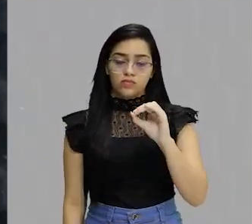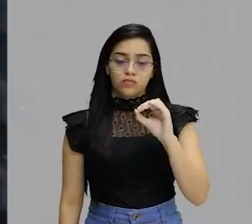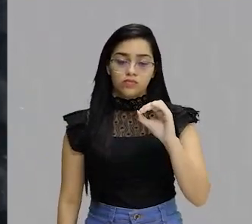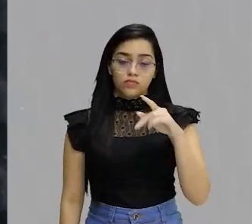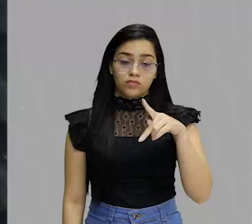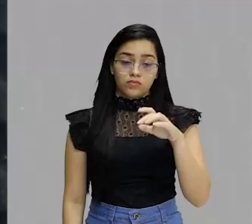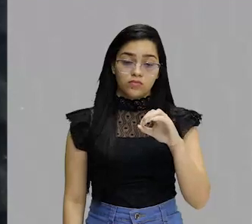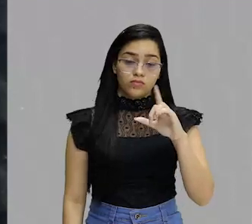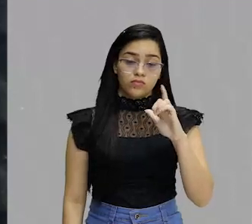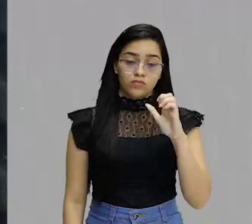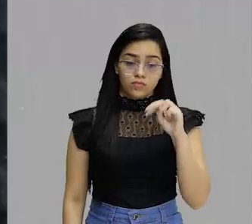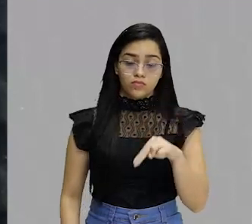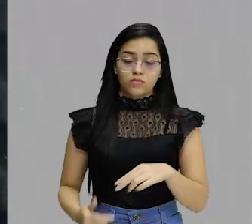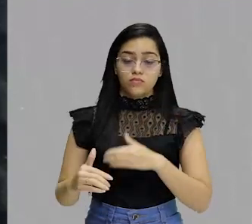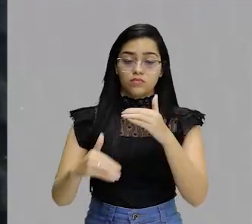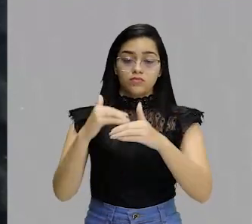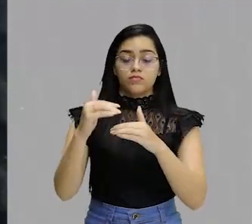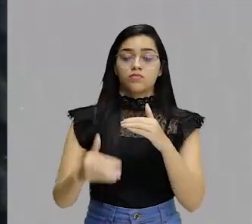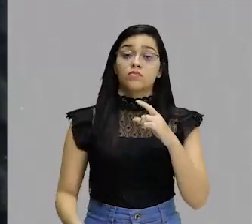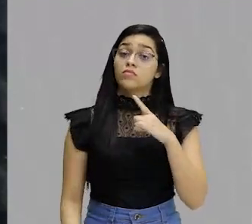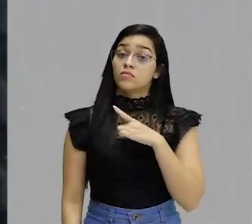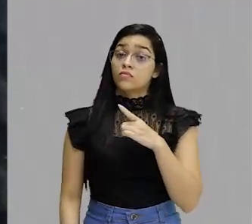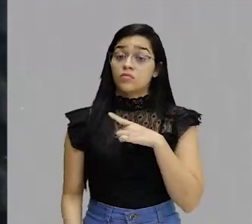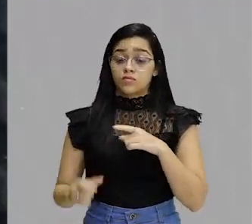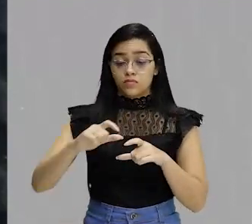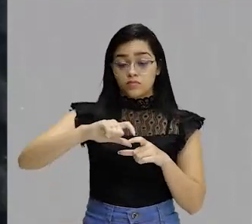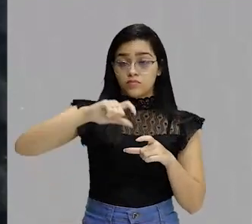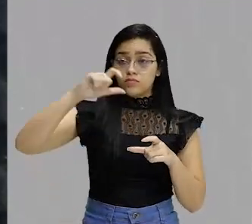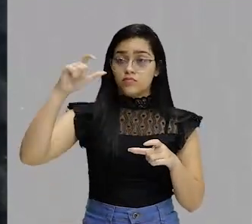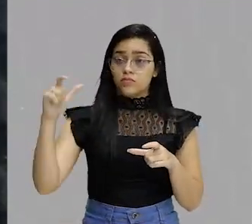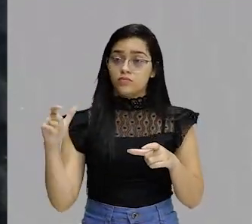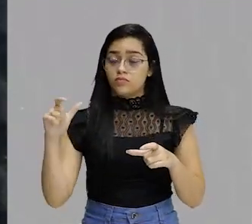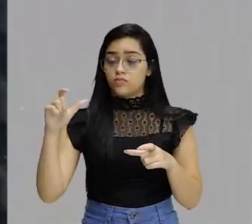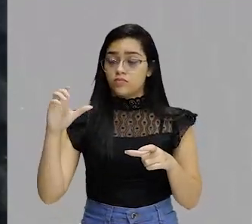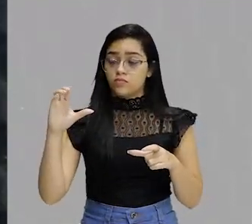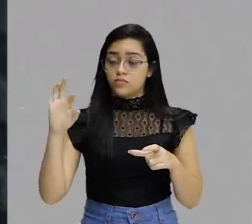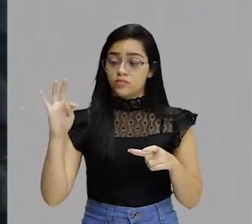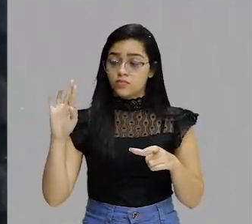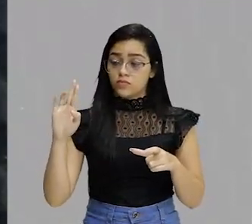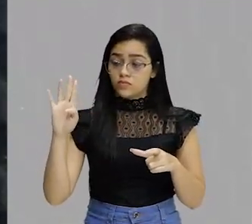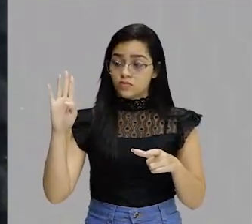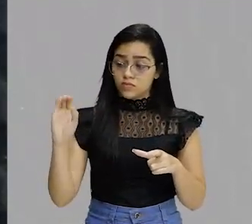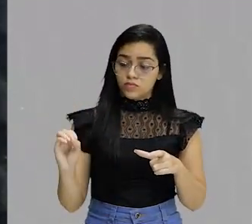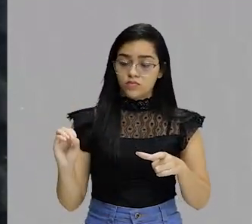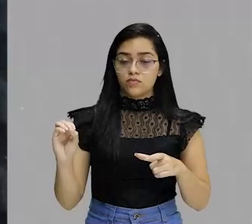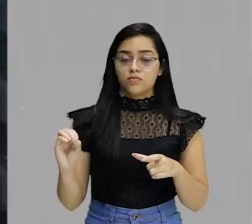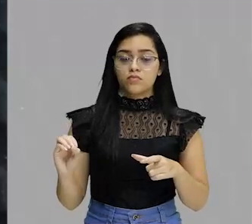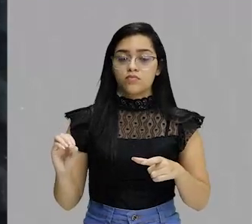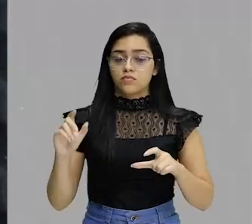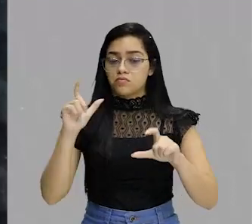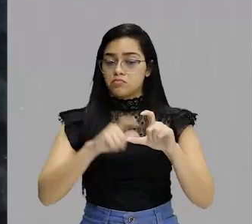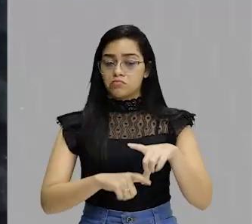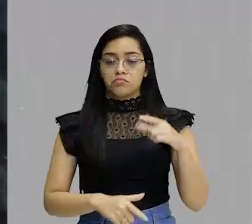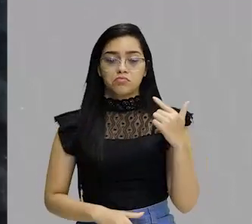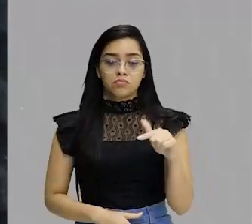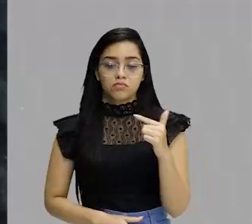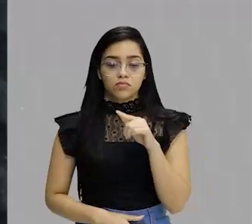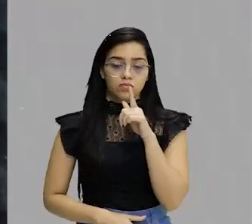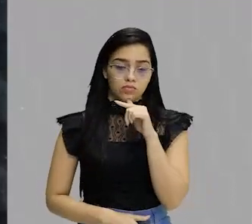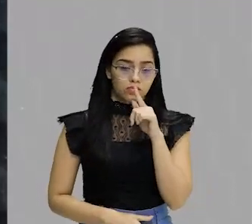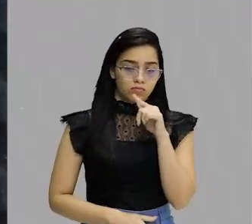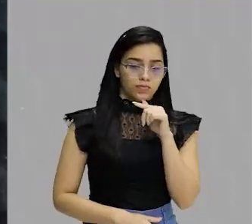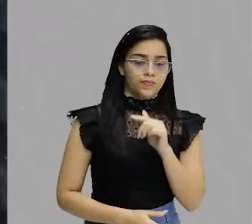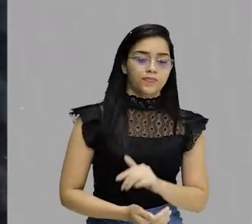auxiliando na formação do tubo polínico. Essas plantas são sifonógamas, independem da